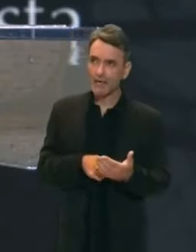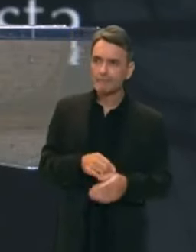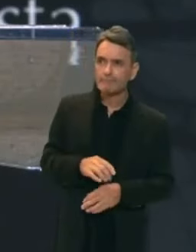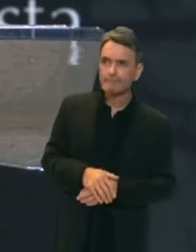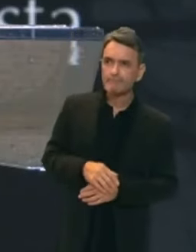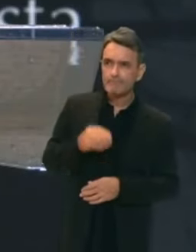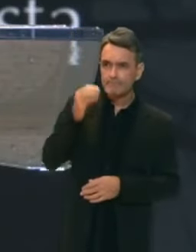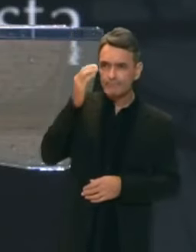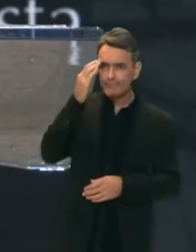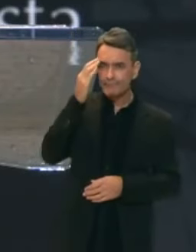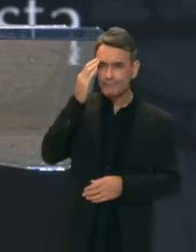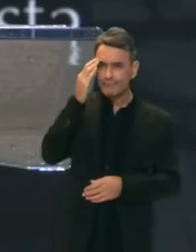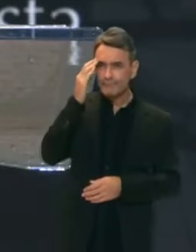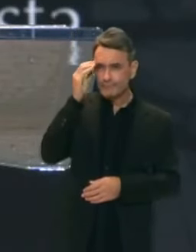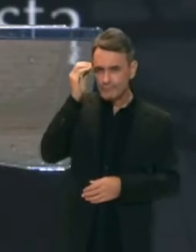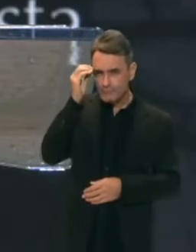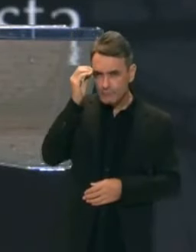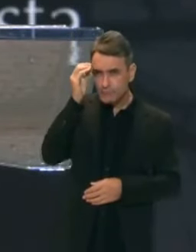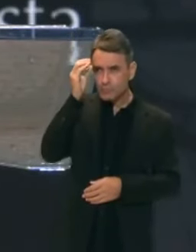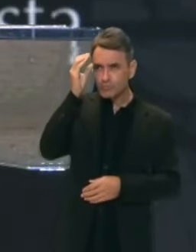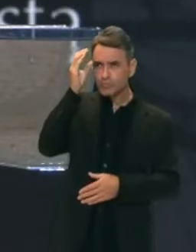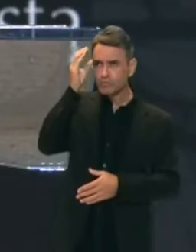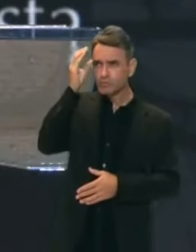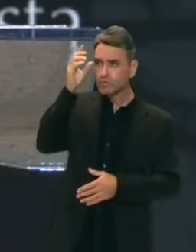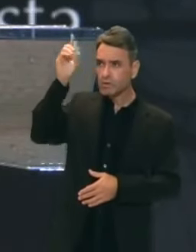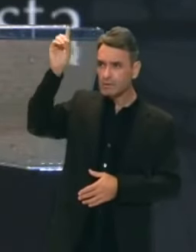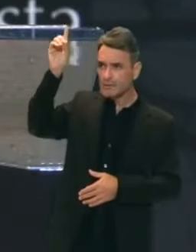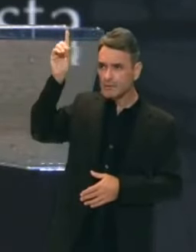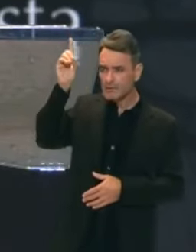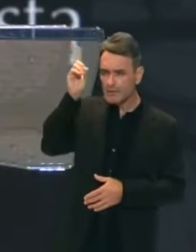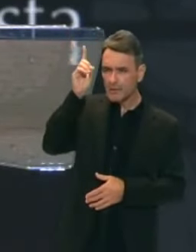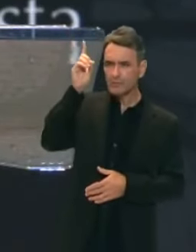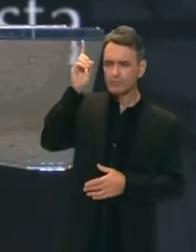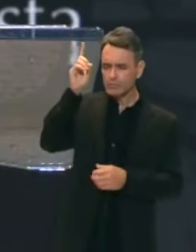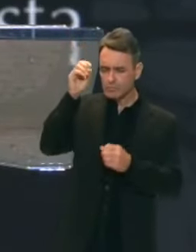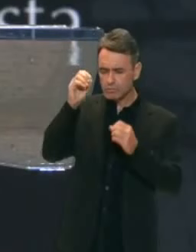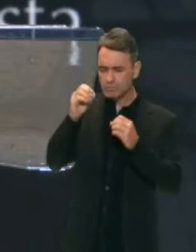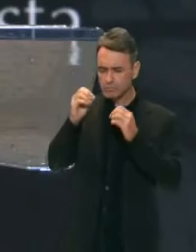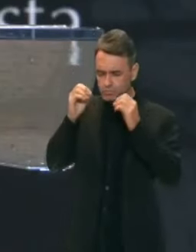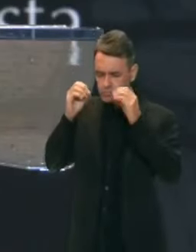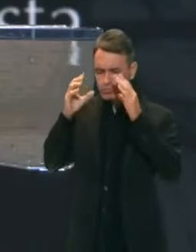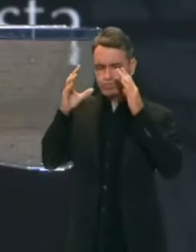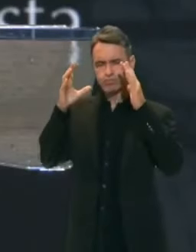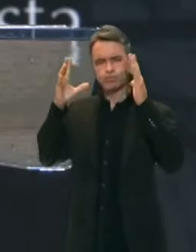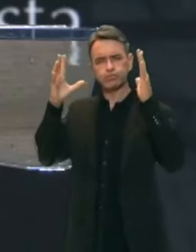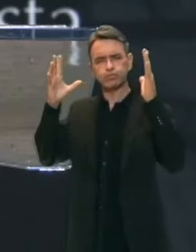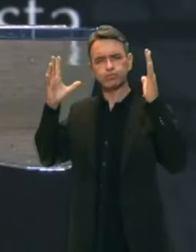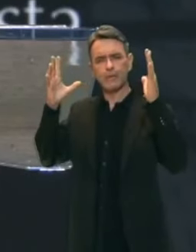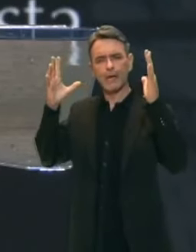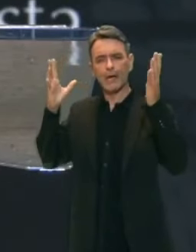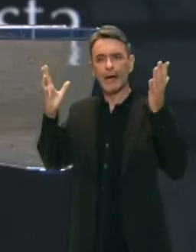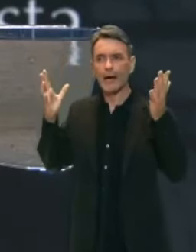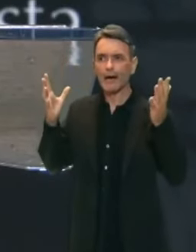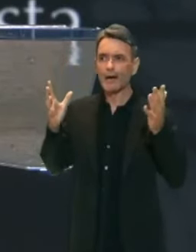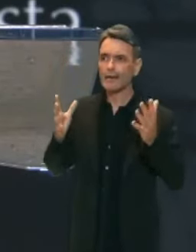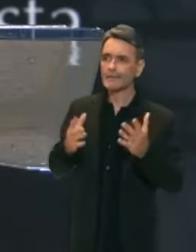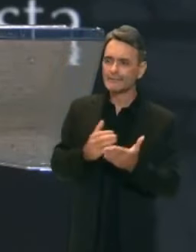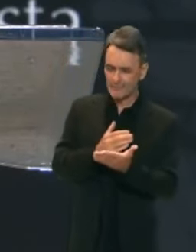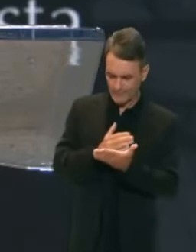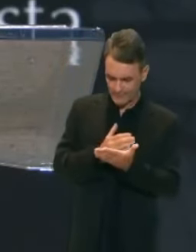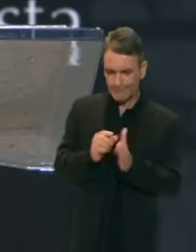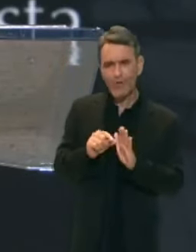de Deus e da sua palavra. Ele, no versículo 1, 2 e 3, inicia o